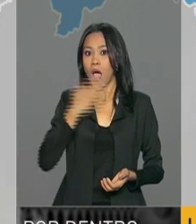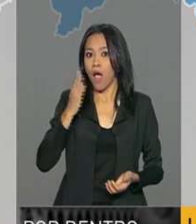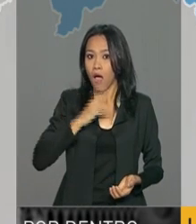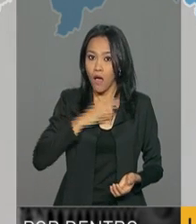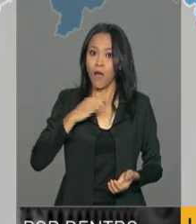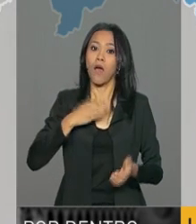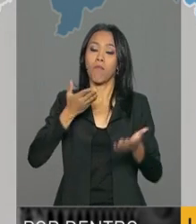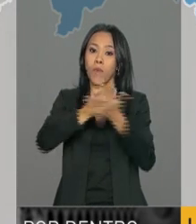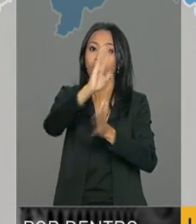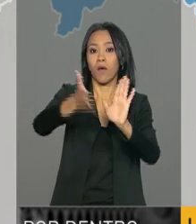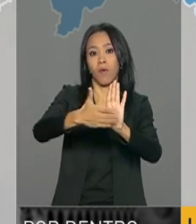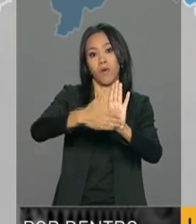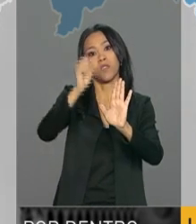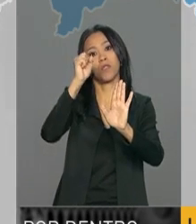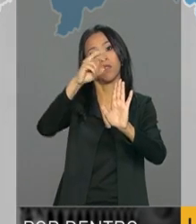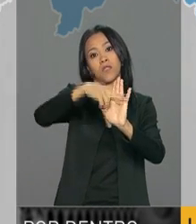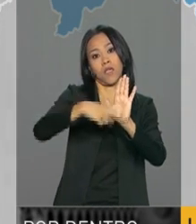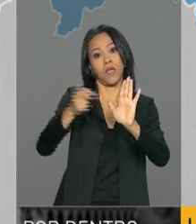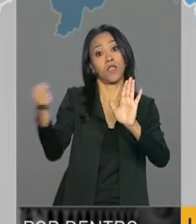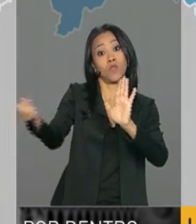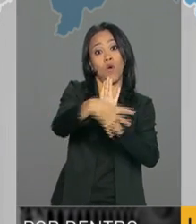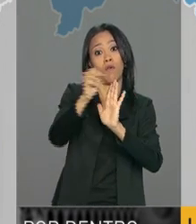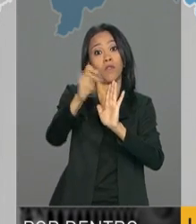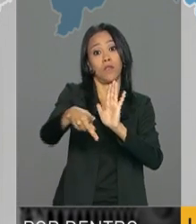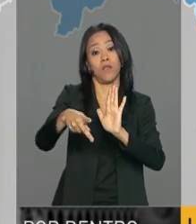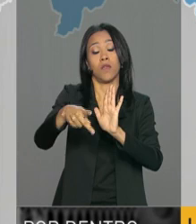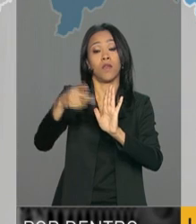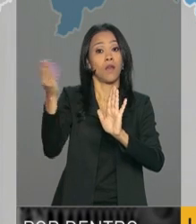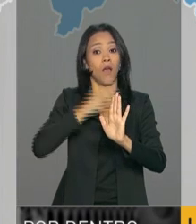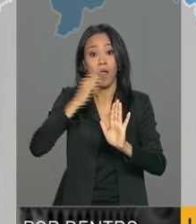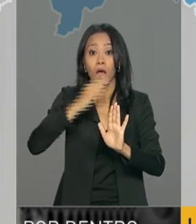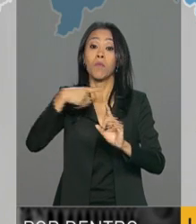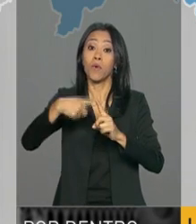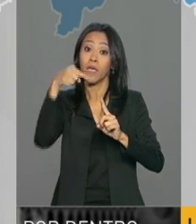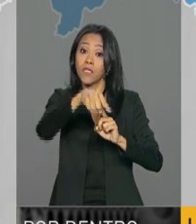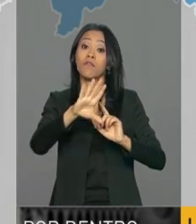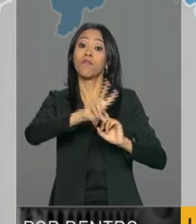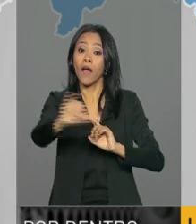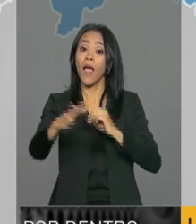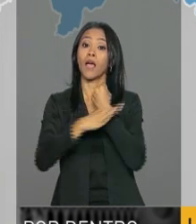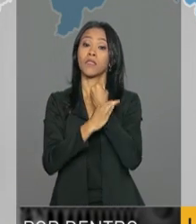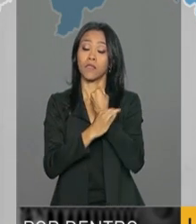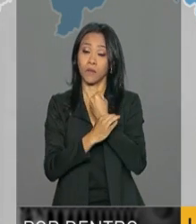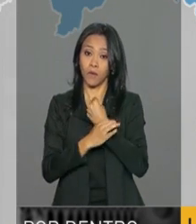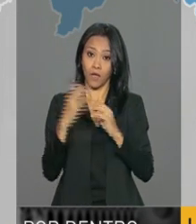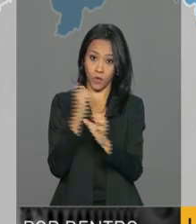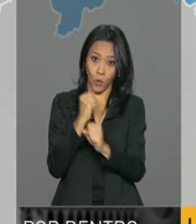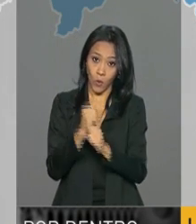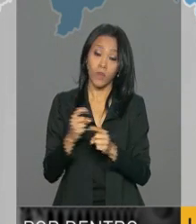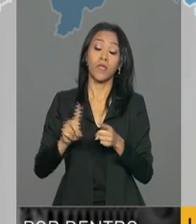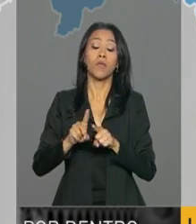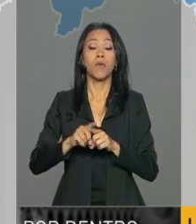no congresso ele disse que a aprovação vai garantir o equilíbrio das contas e possibilitar mais investimentos